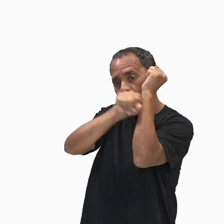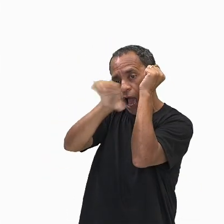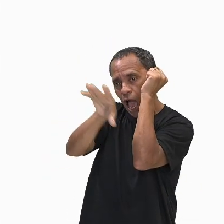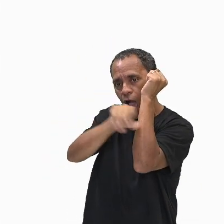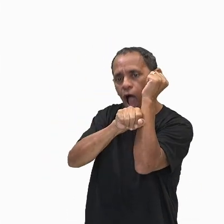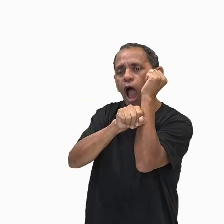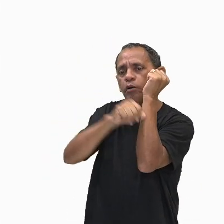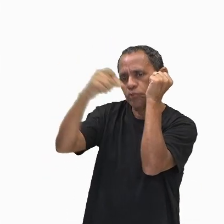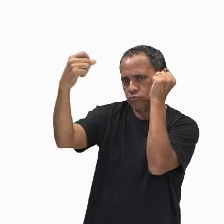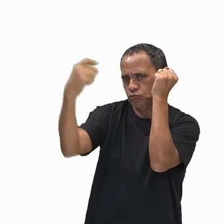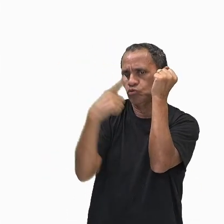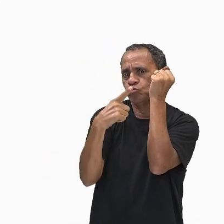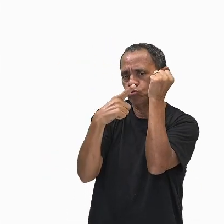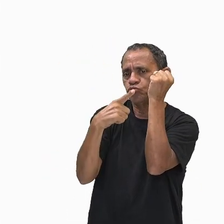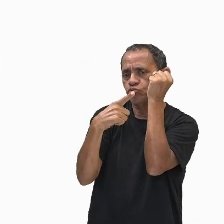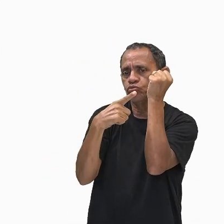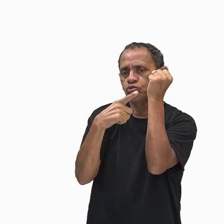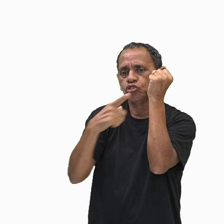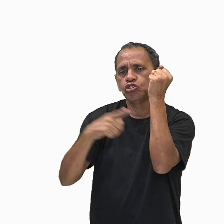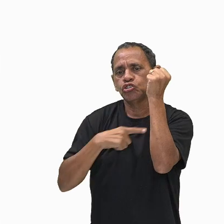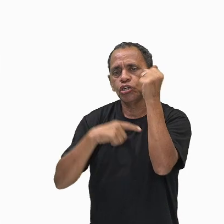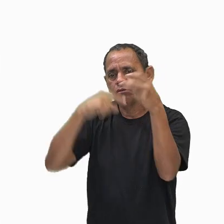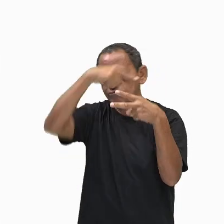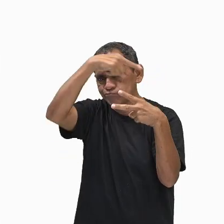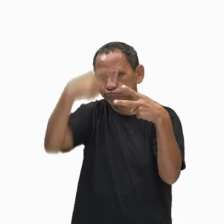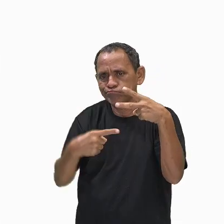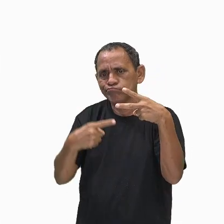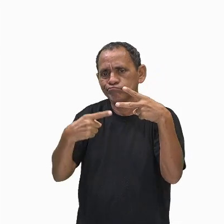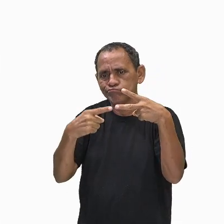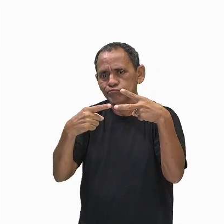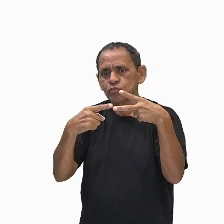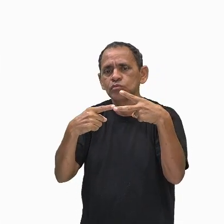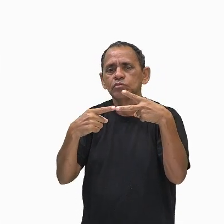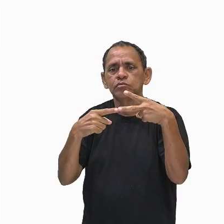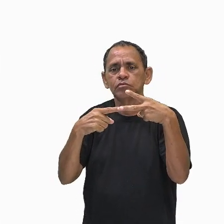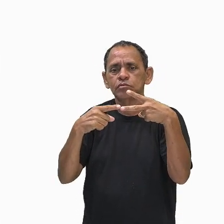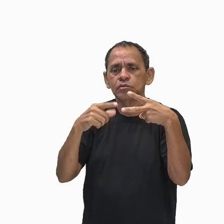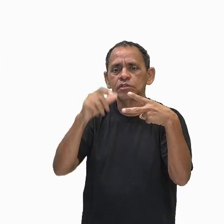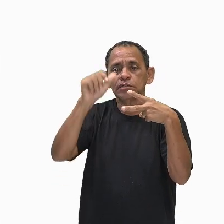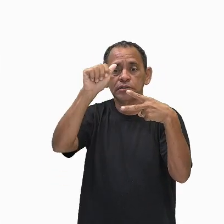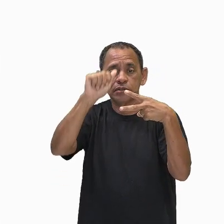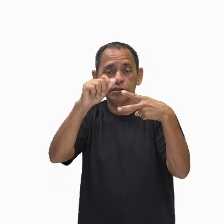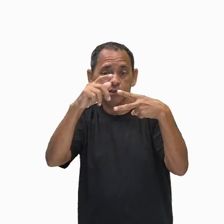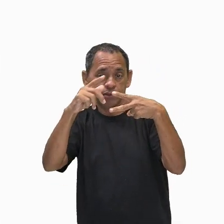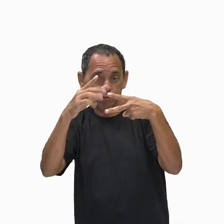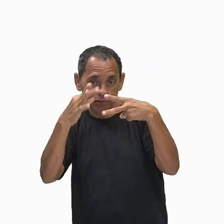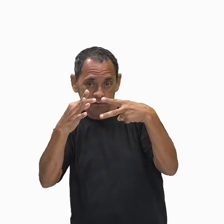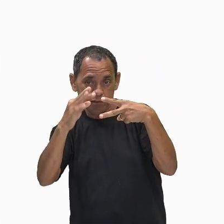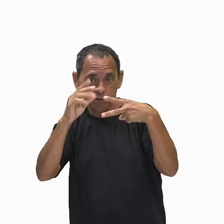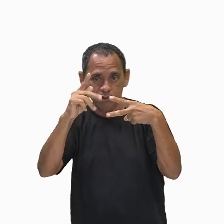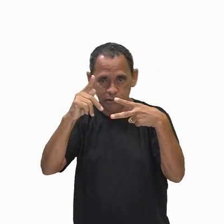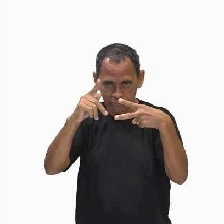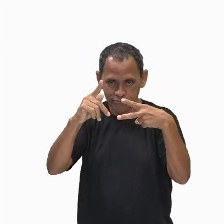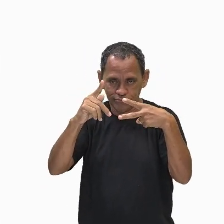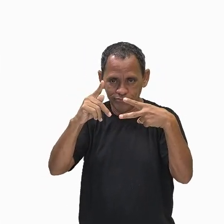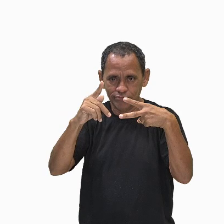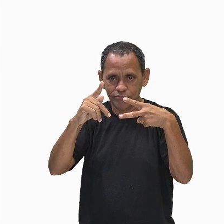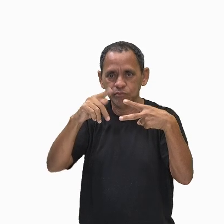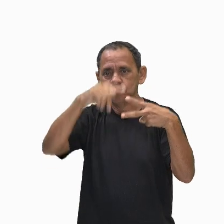dois compostos, que são a adenosina trifosfato, que nós já conhecemos como